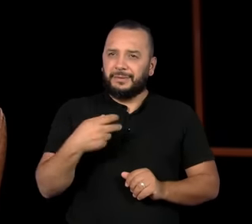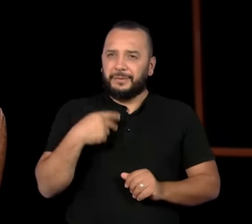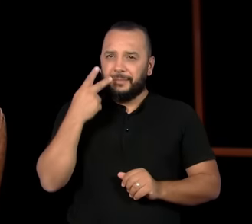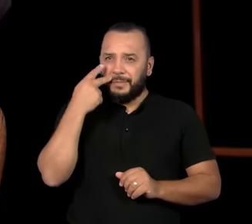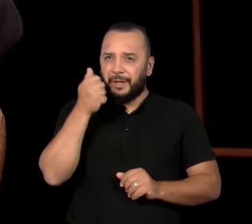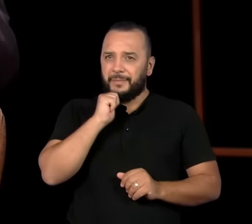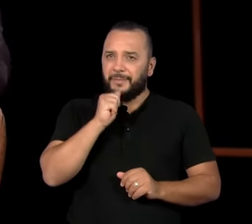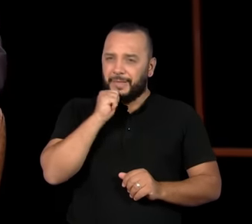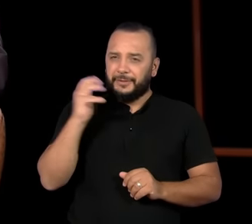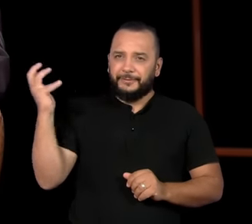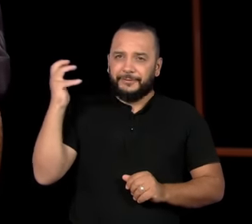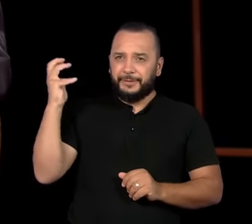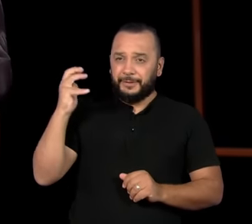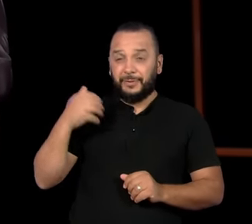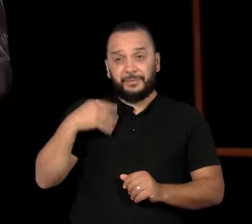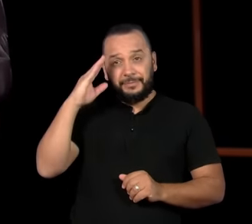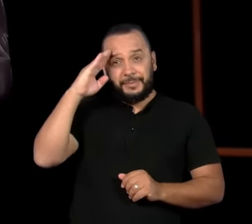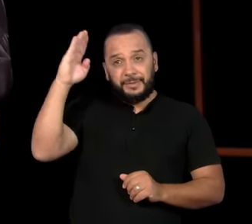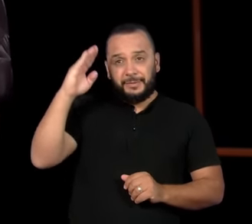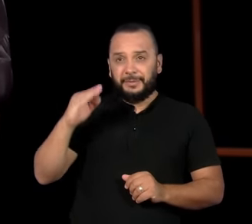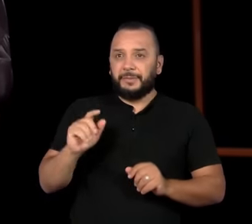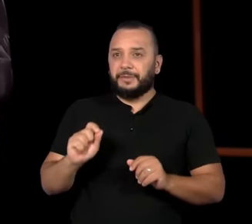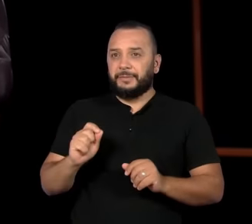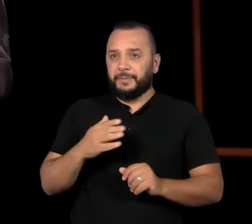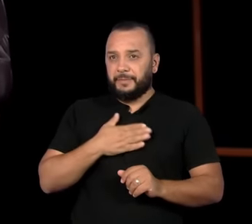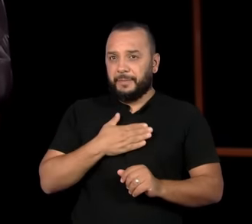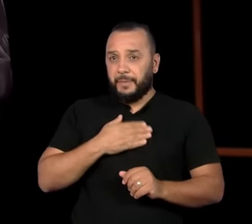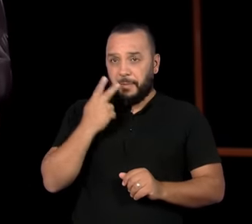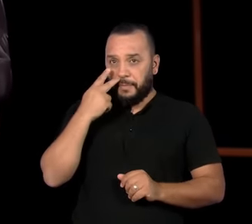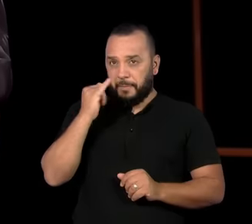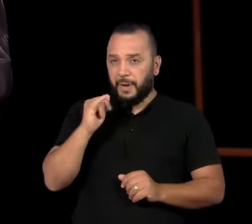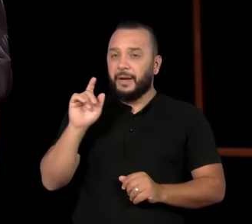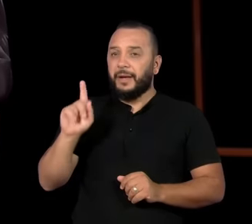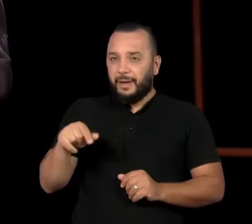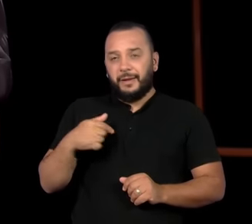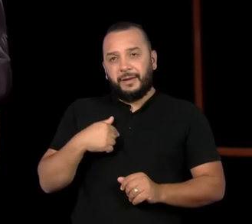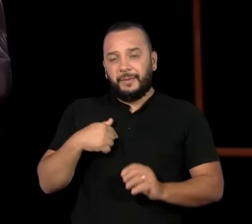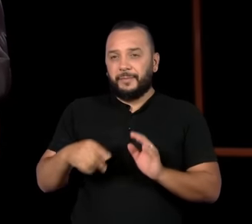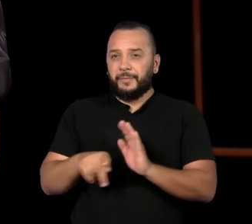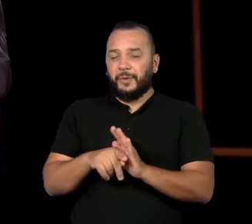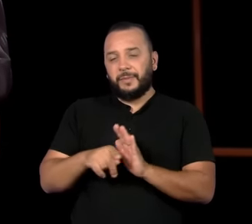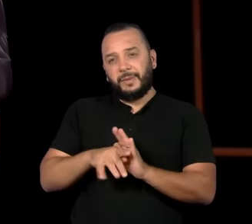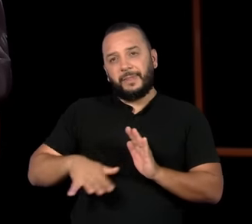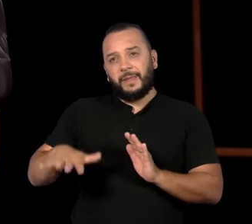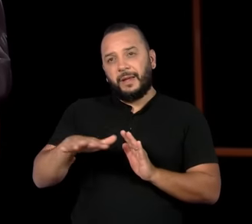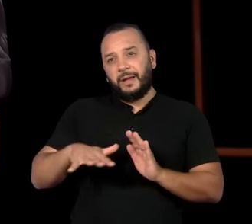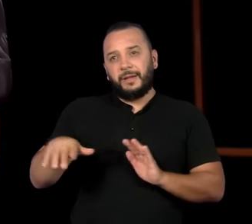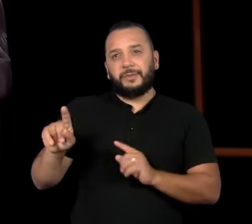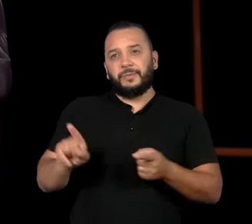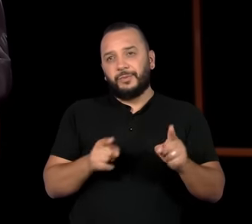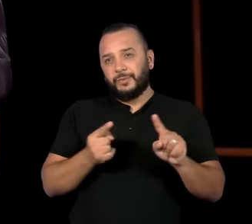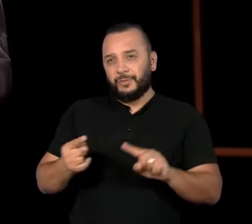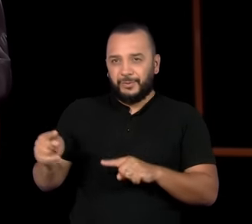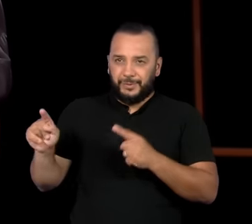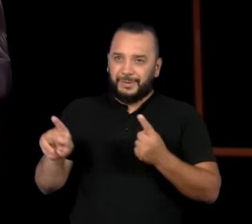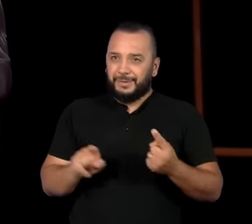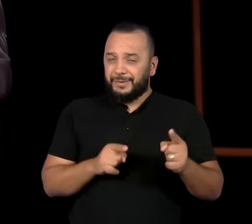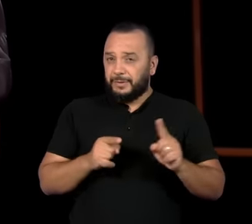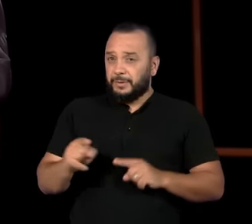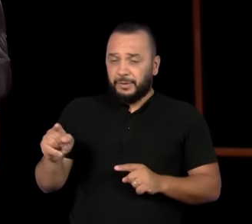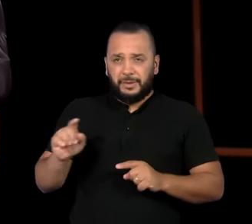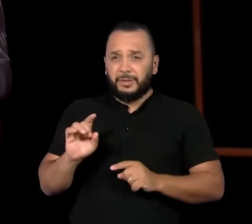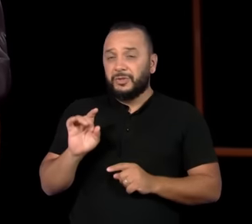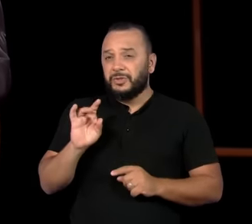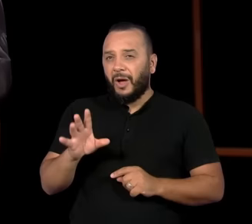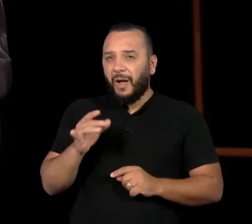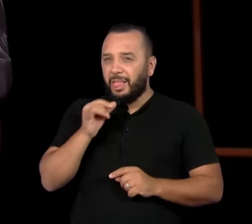Em especial, o meu pai. Meu pai era um músico amador. Ele nunca se